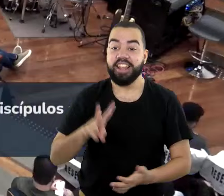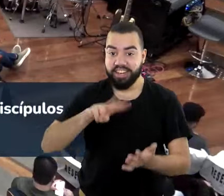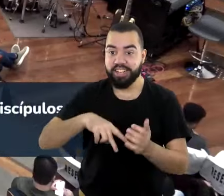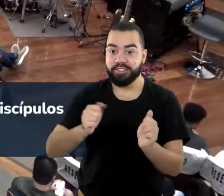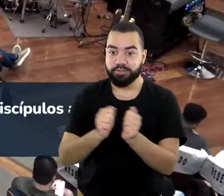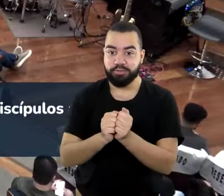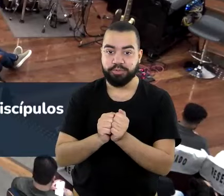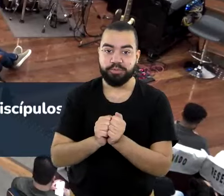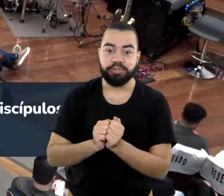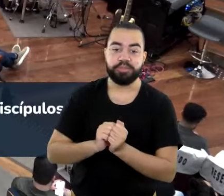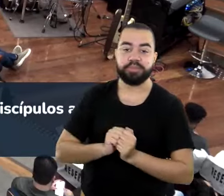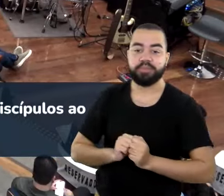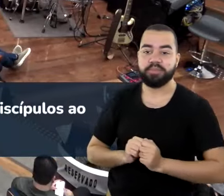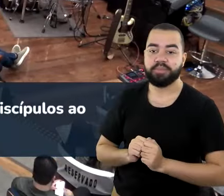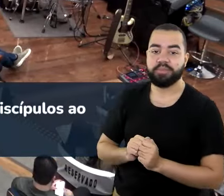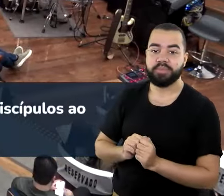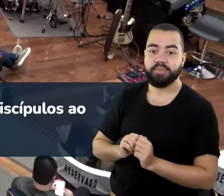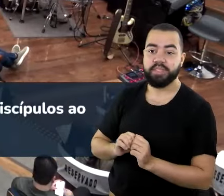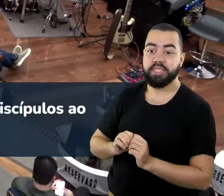e